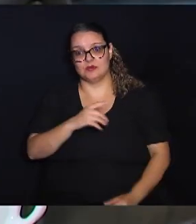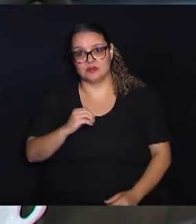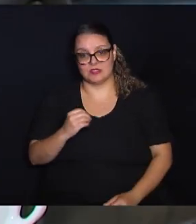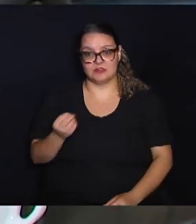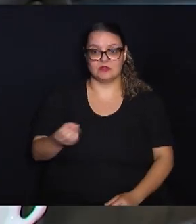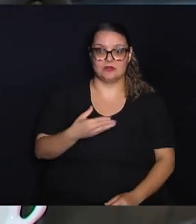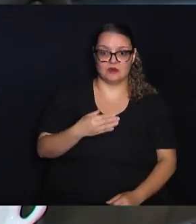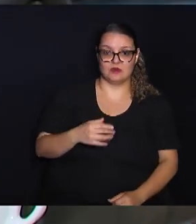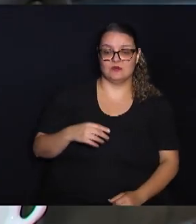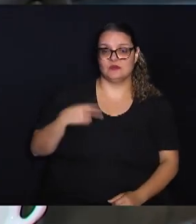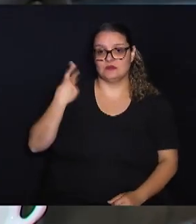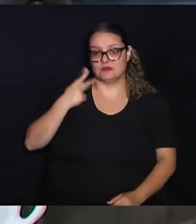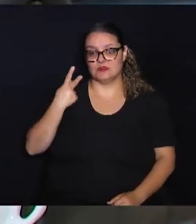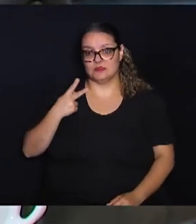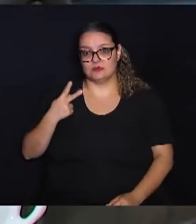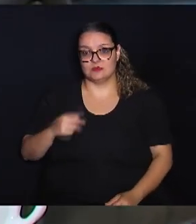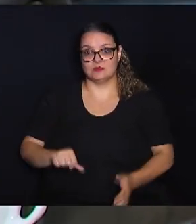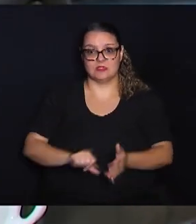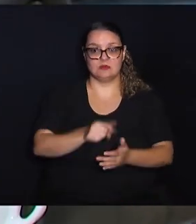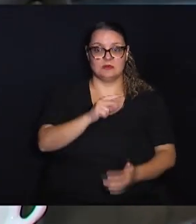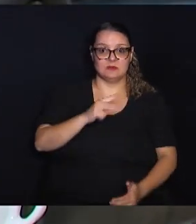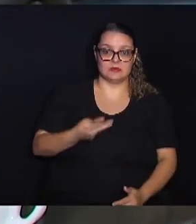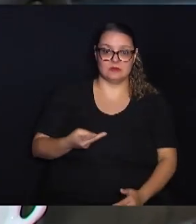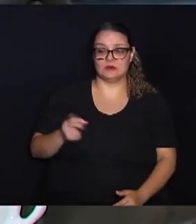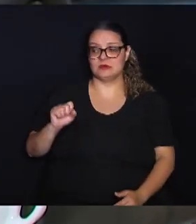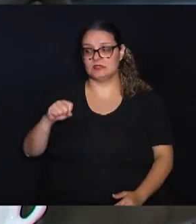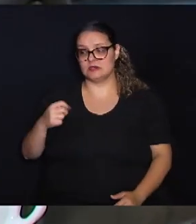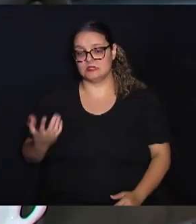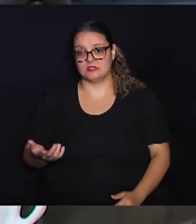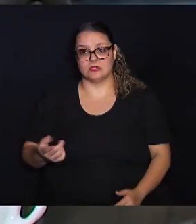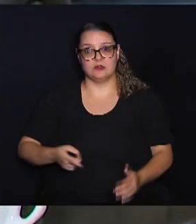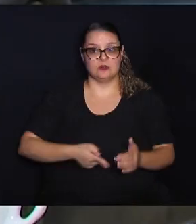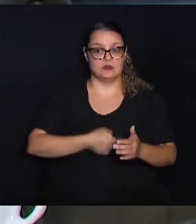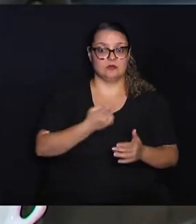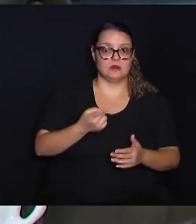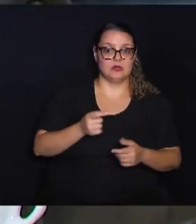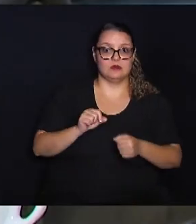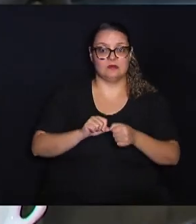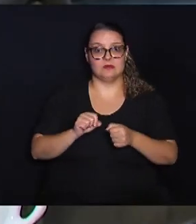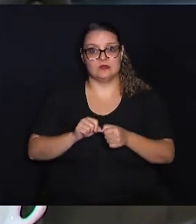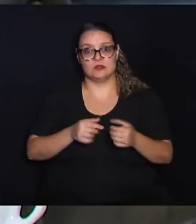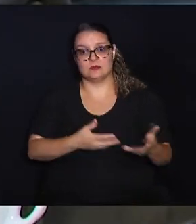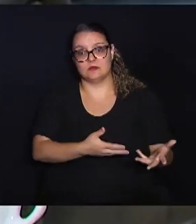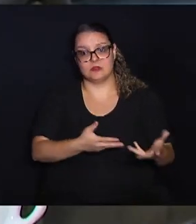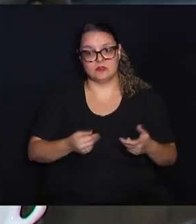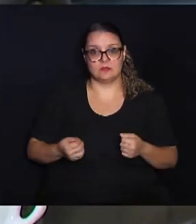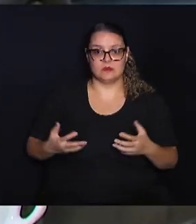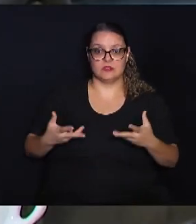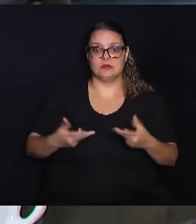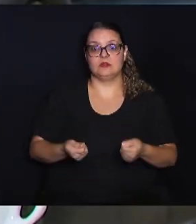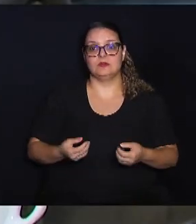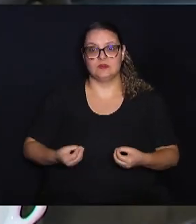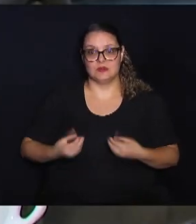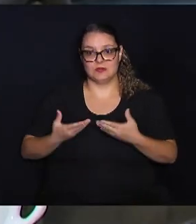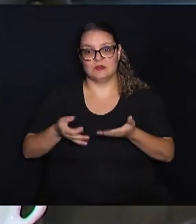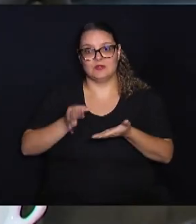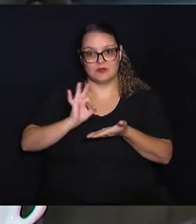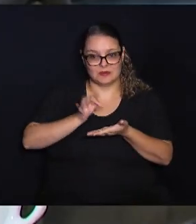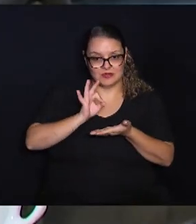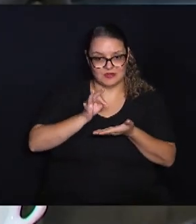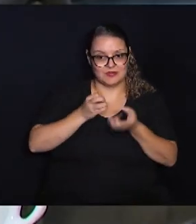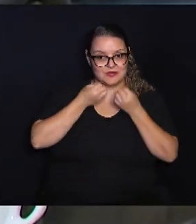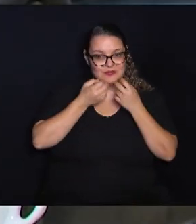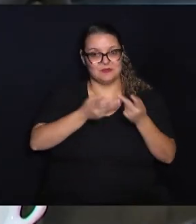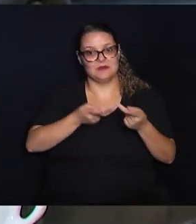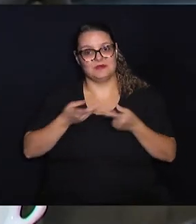que serão vereadores pela primeira vez. Sim. Então, primeiro nós fizemos um convite a todos eles, oferecemos aqui um café de boa-vinda,